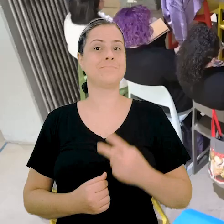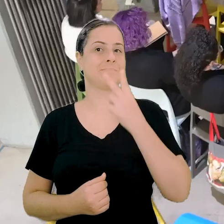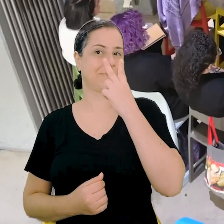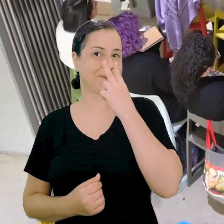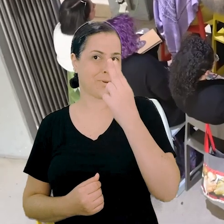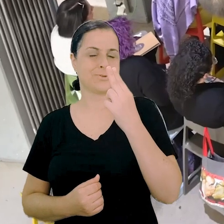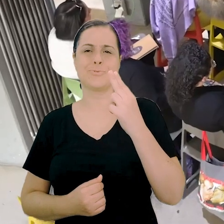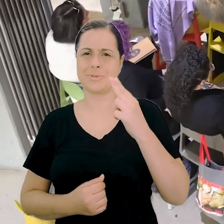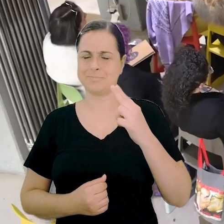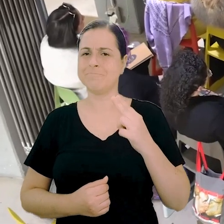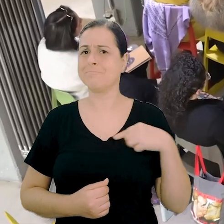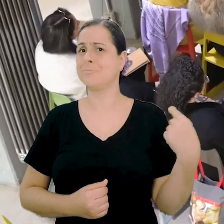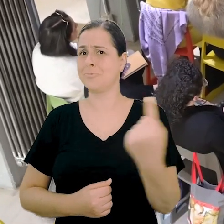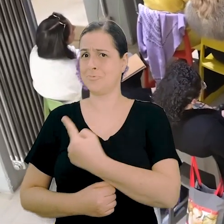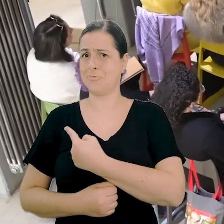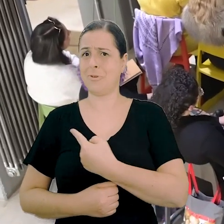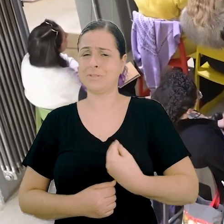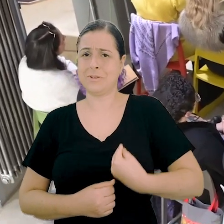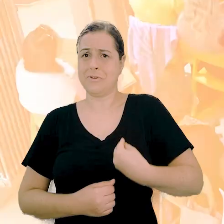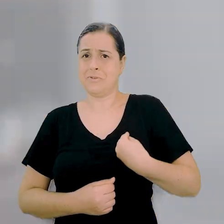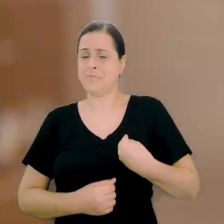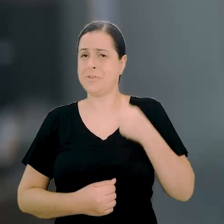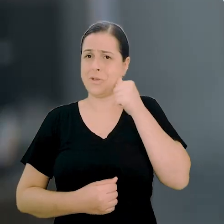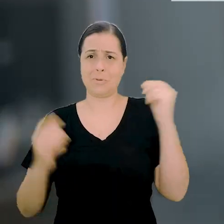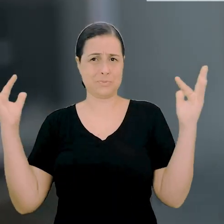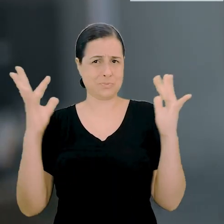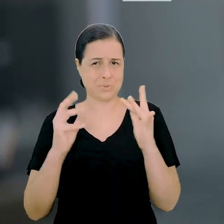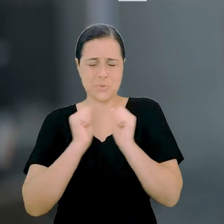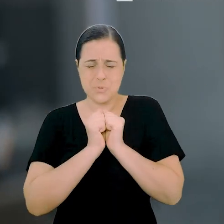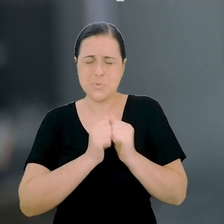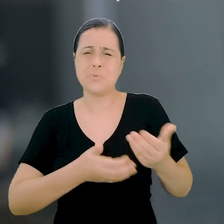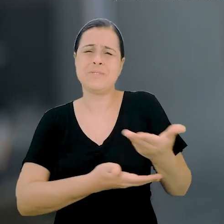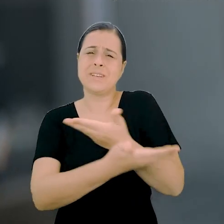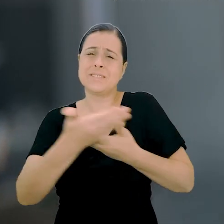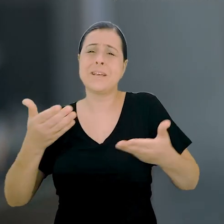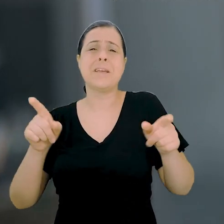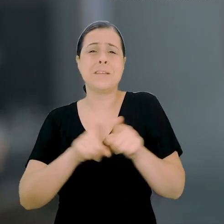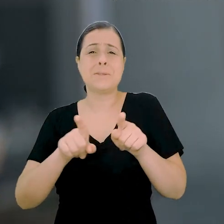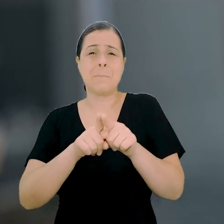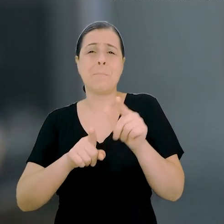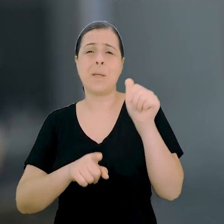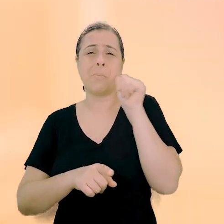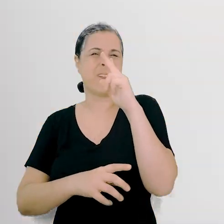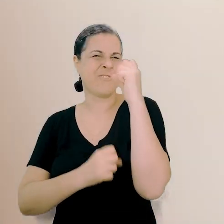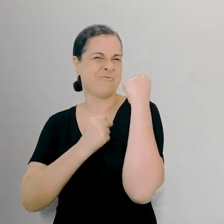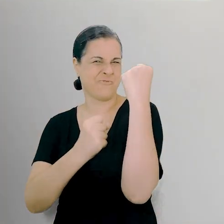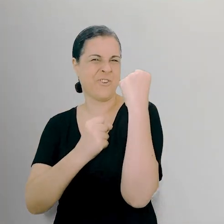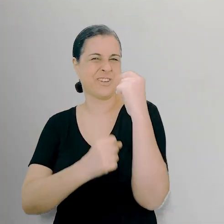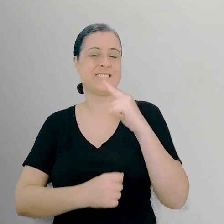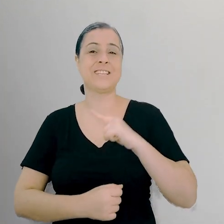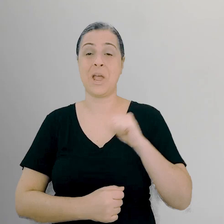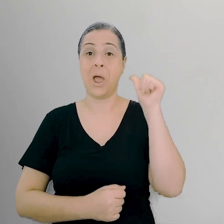Eu acho que o fato de estarmos todas aqui juntas, além disso, com essa força feminina que